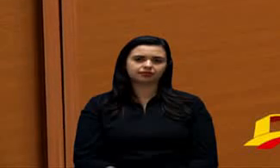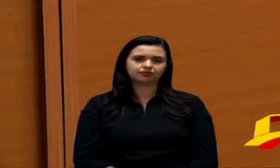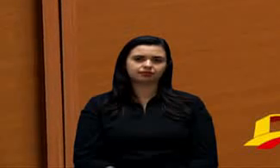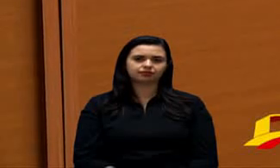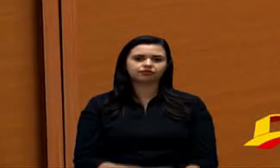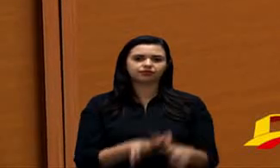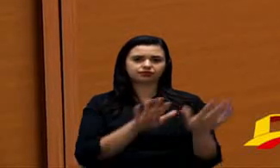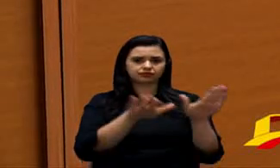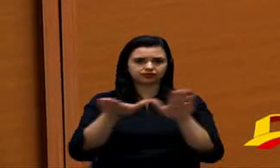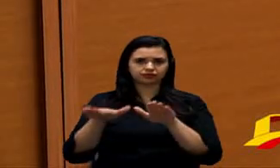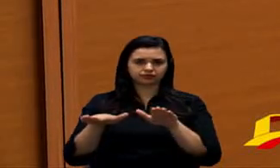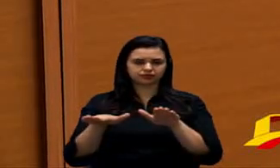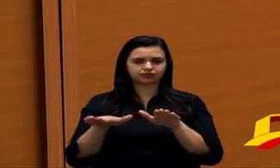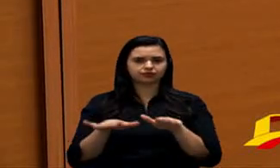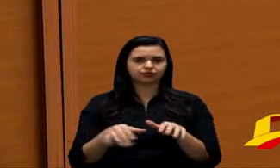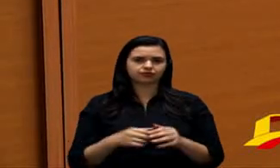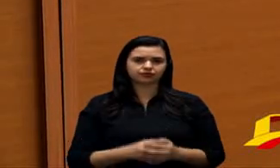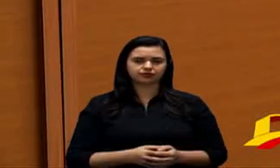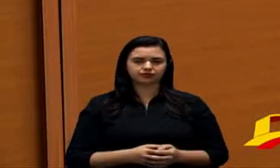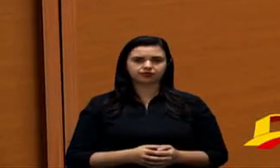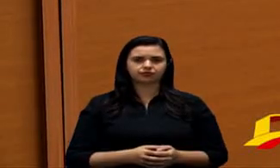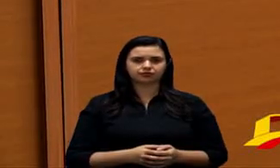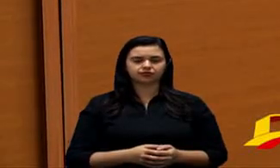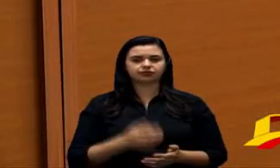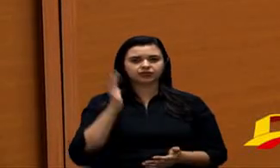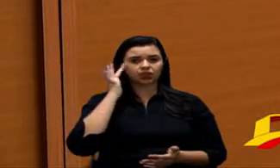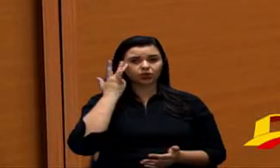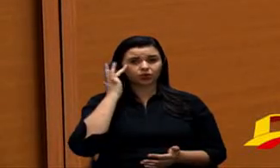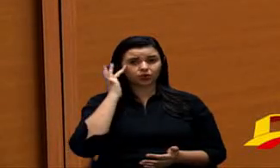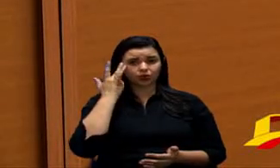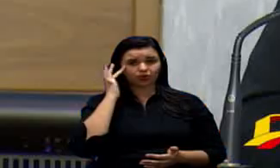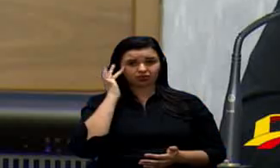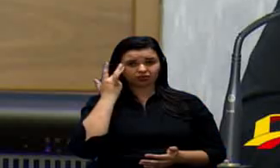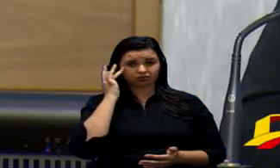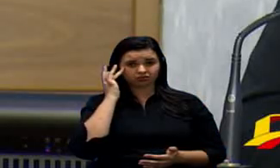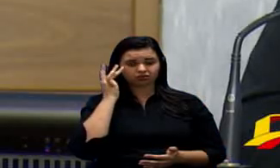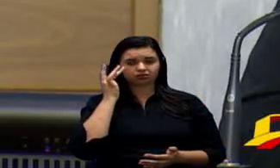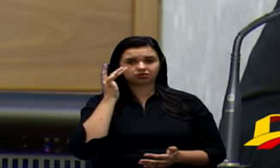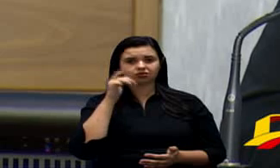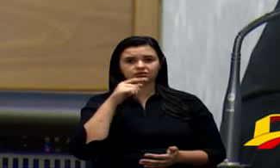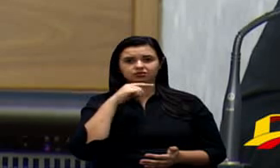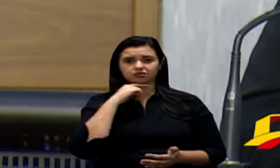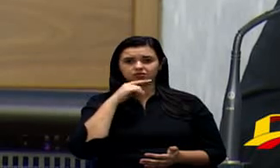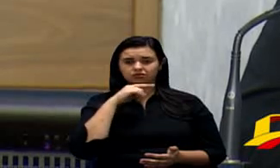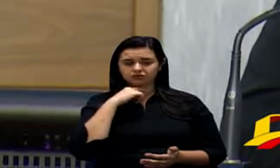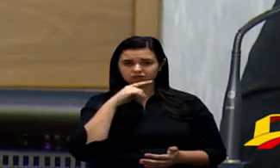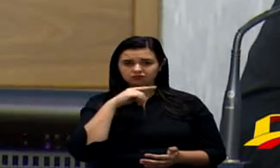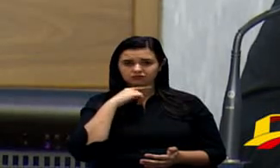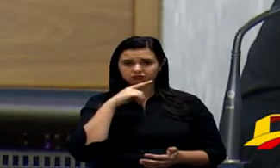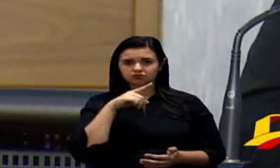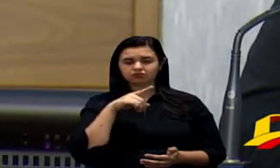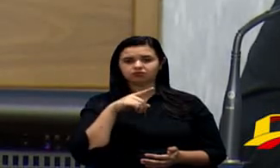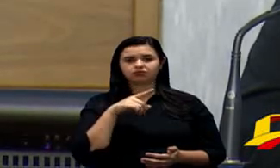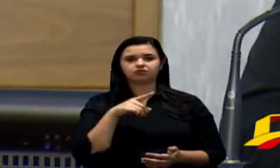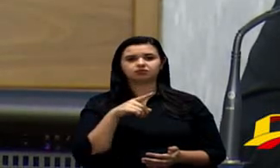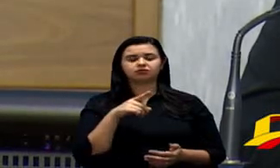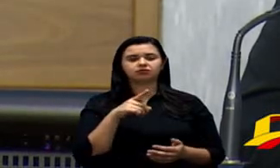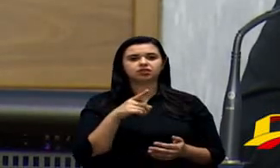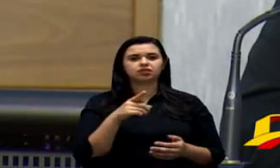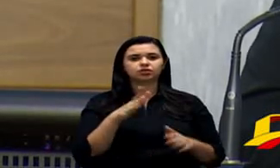Pessoal, ó. Eu acredito que, pelo andar, nós não teremos a oportunidade de falar